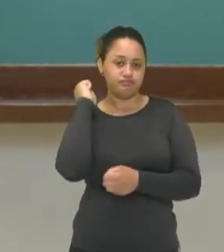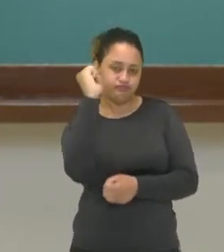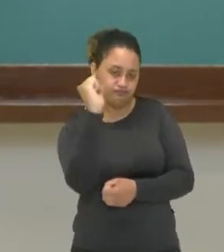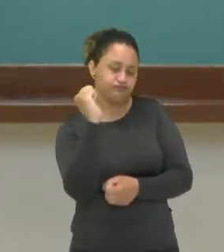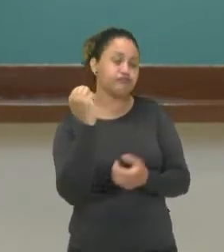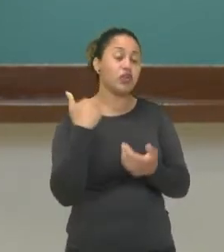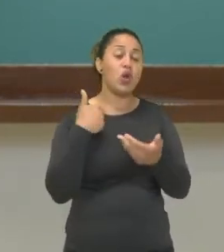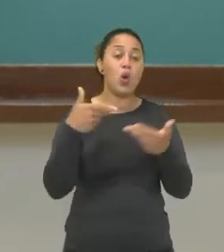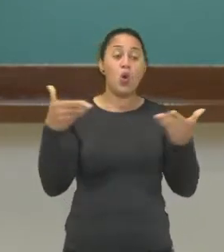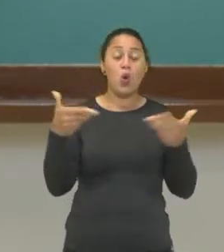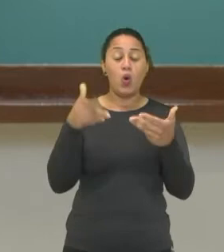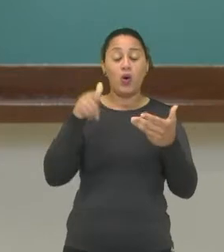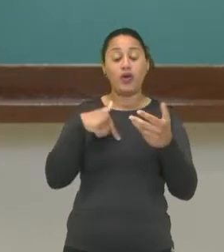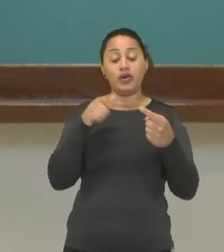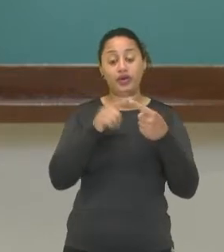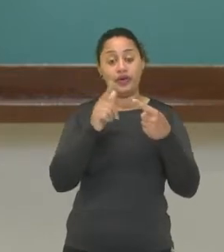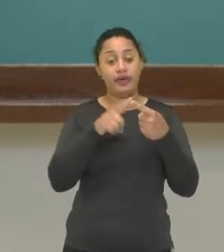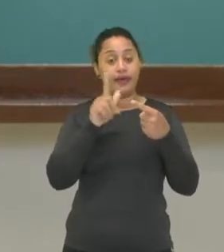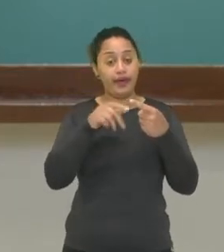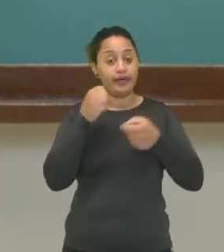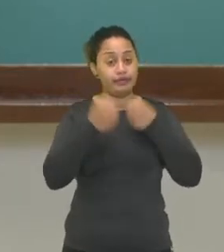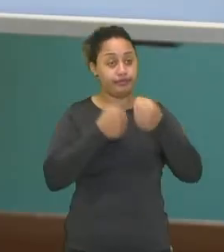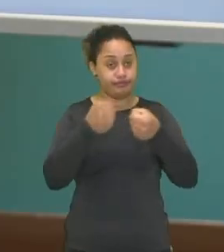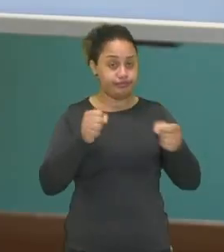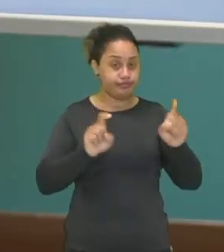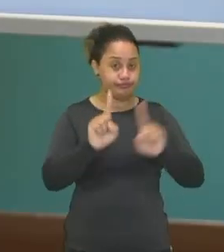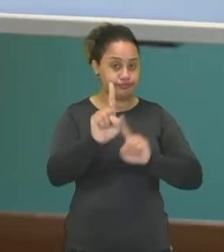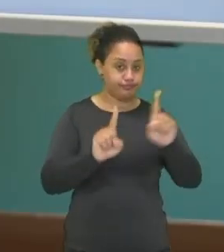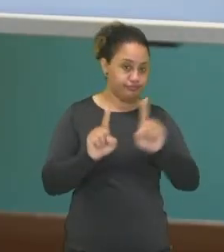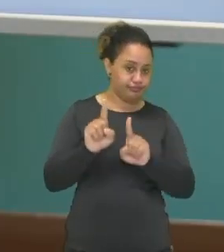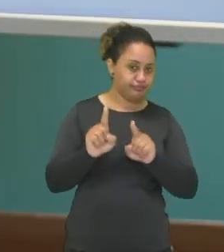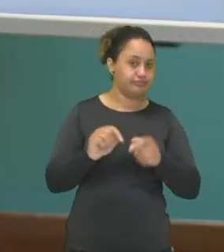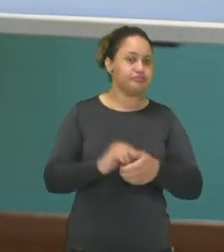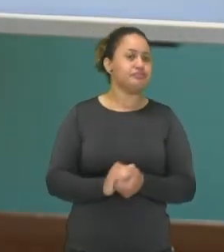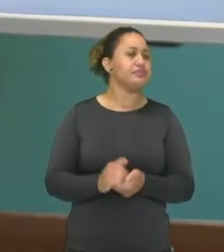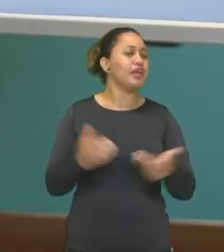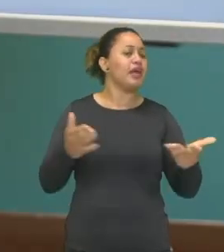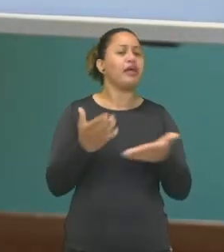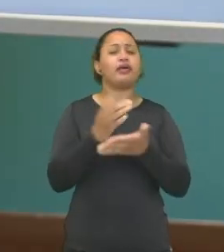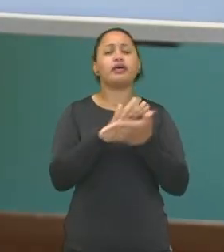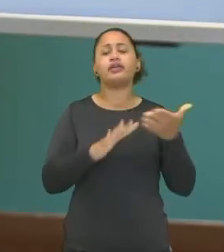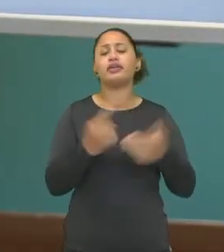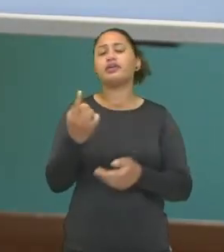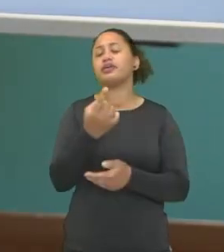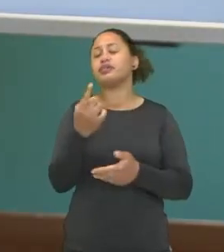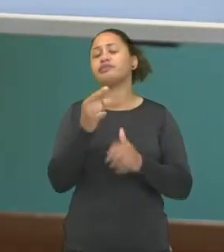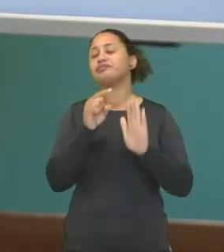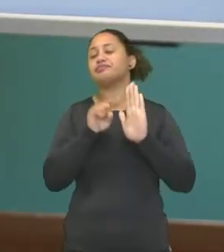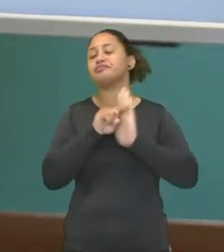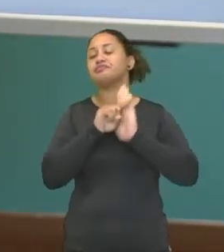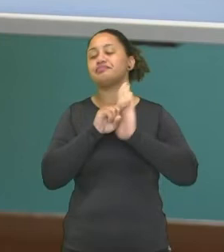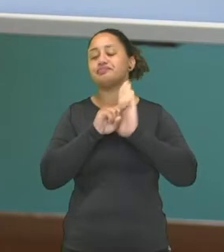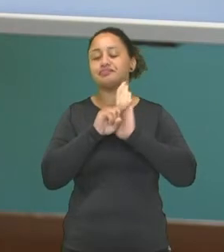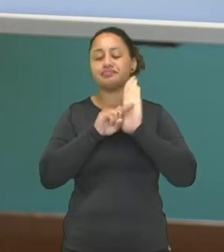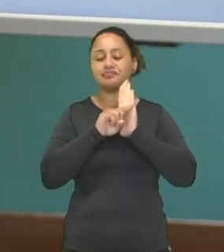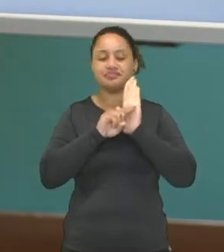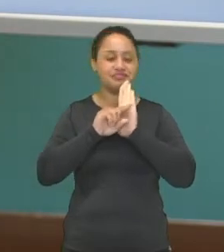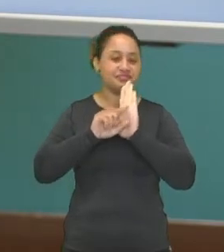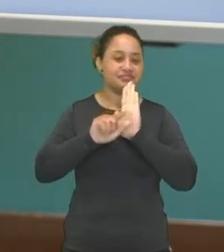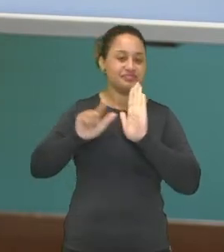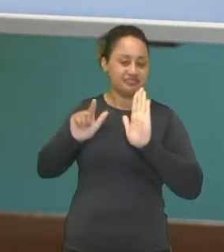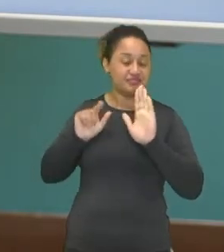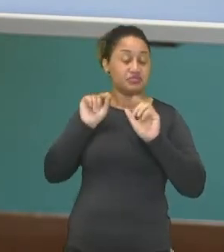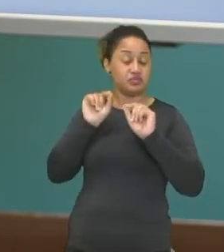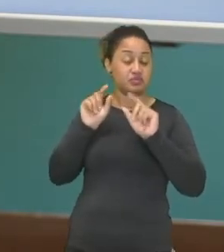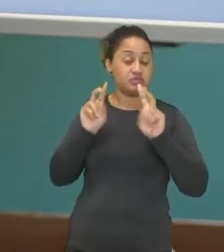de corridas, ok? Primeira questão, então, vamos fazer uma pesquisa preliminar sobre